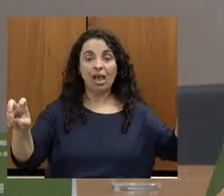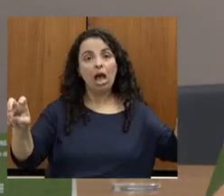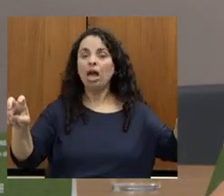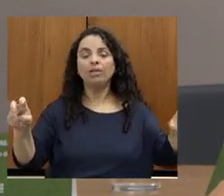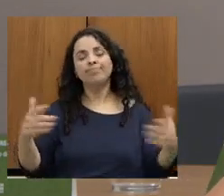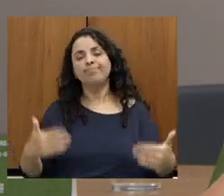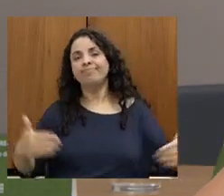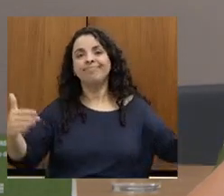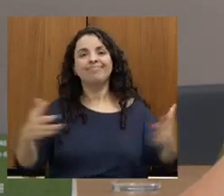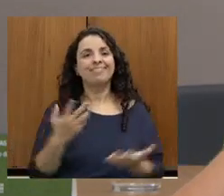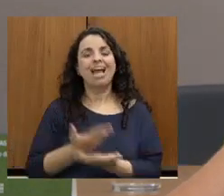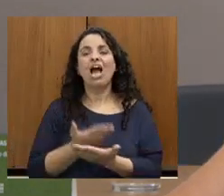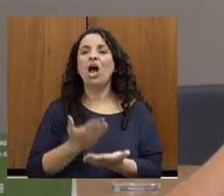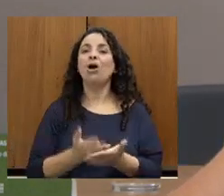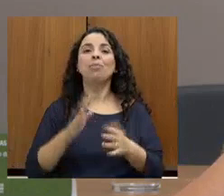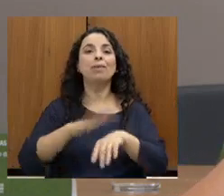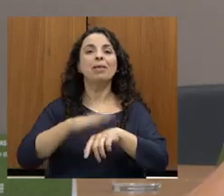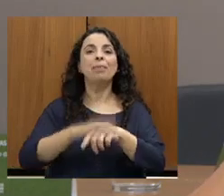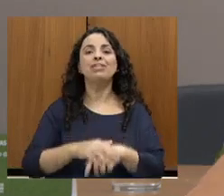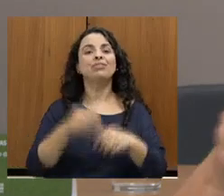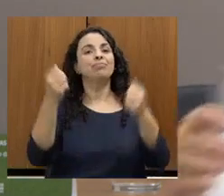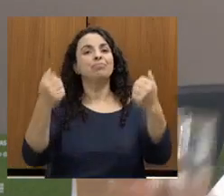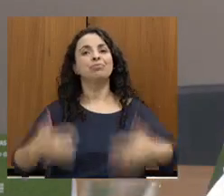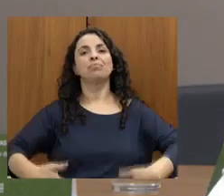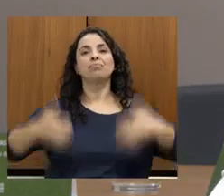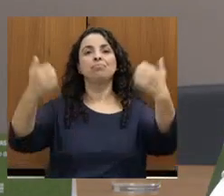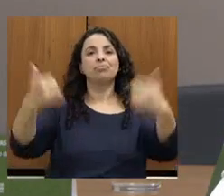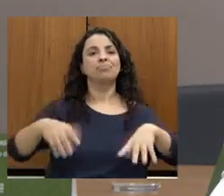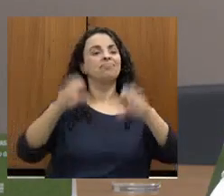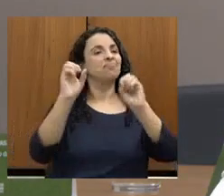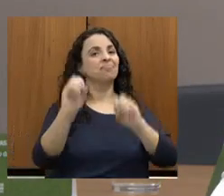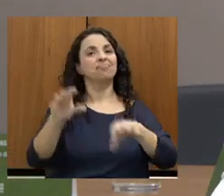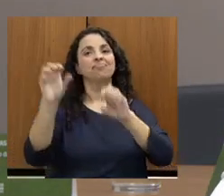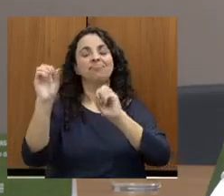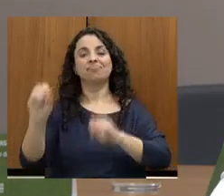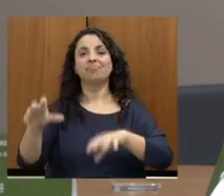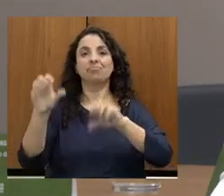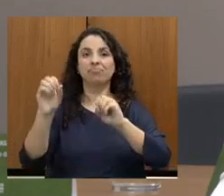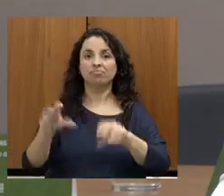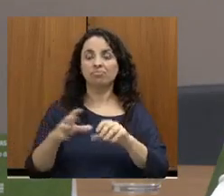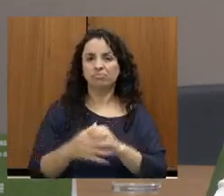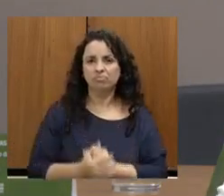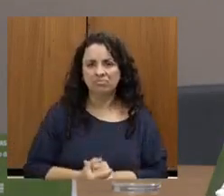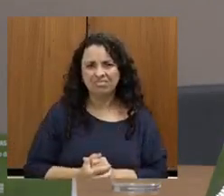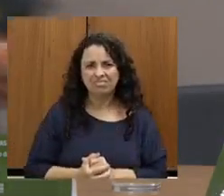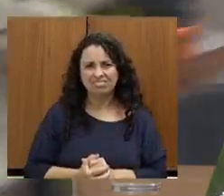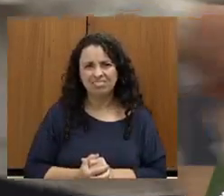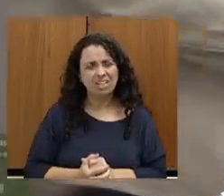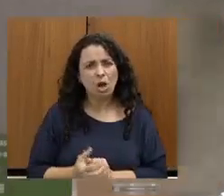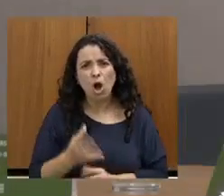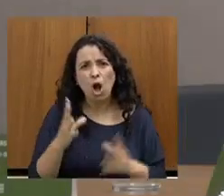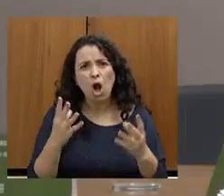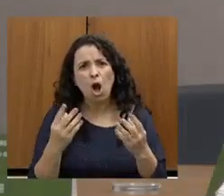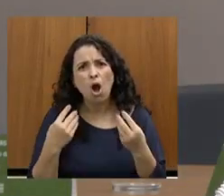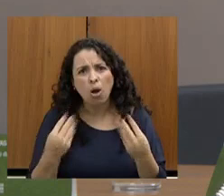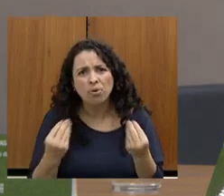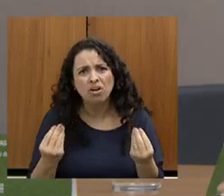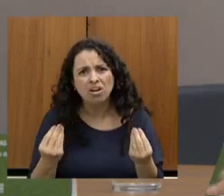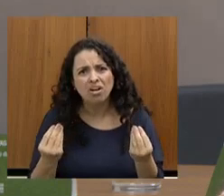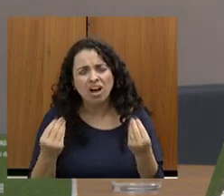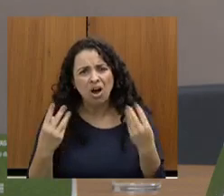assembleia que o Lucas também é neurodivergente, espera aí, ela vê um aluno com TDAH em cima de um aluno com TDAH